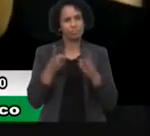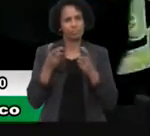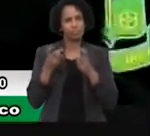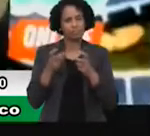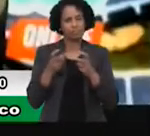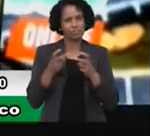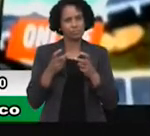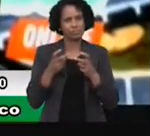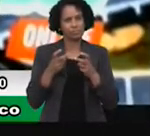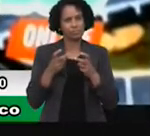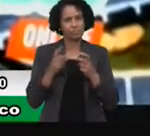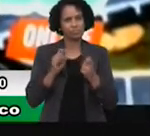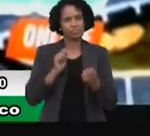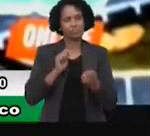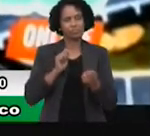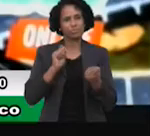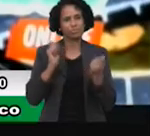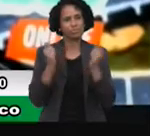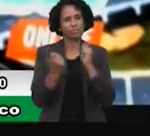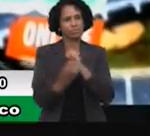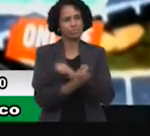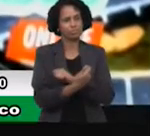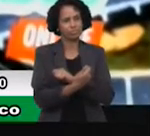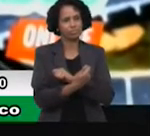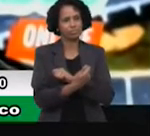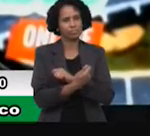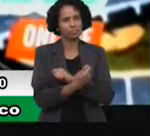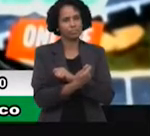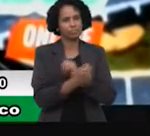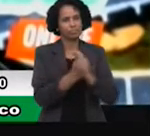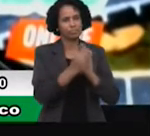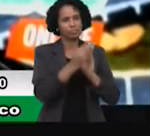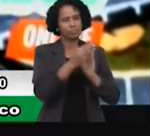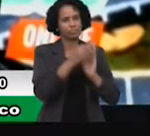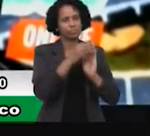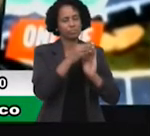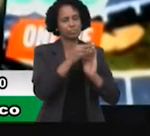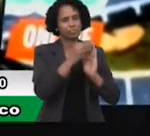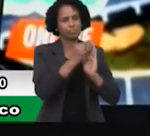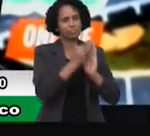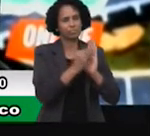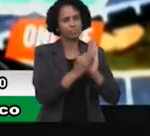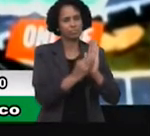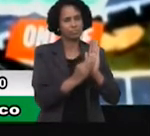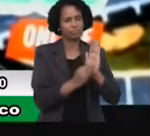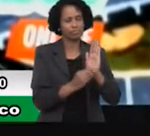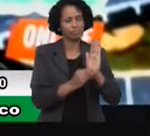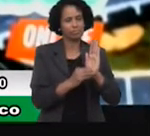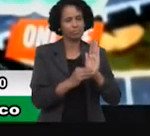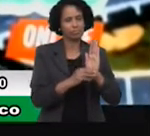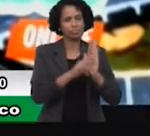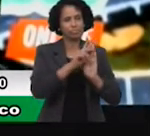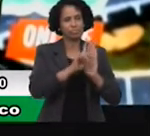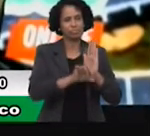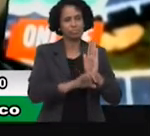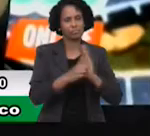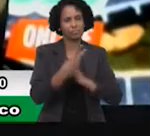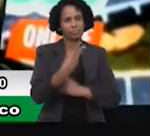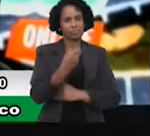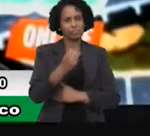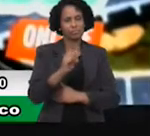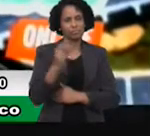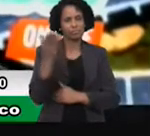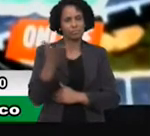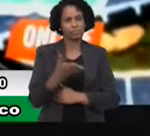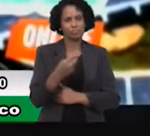a inversão da pauta do dia da presente sessão para que o projeto de lei complementar de número 28/2020